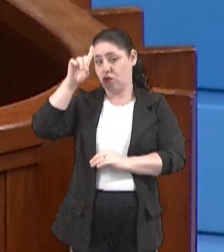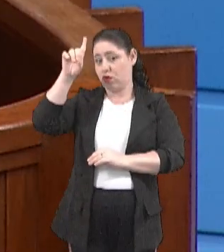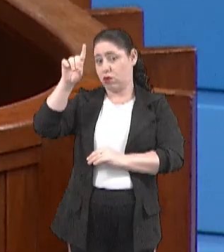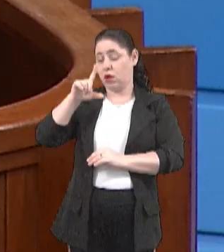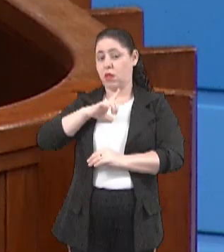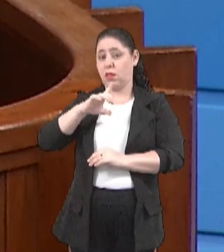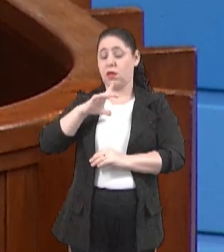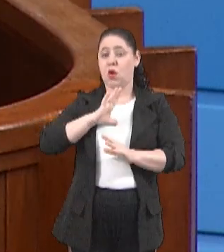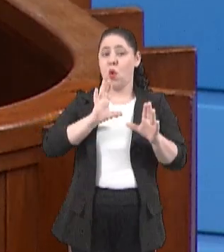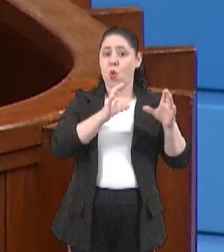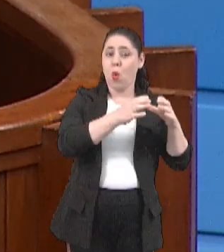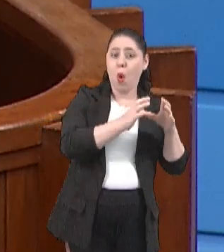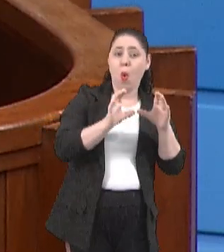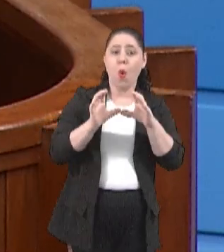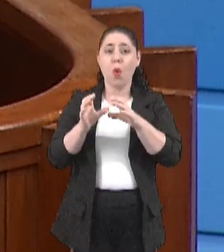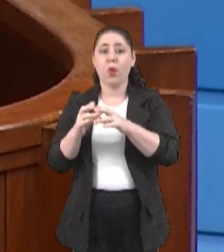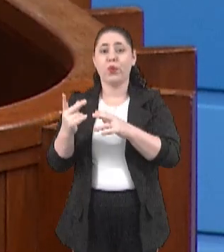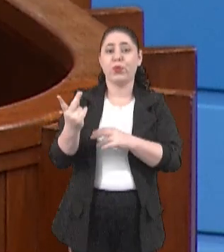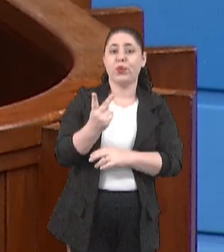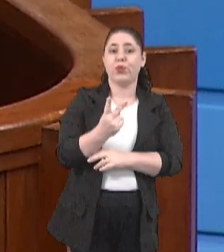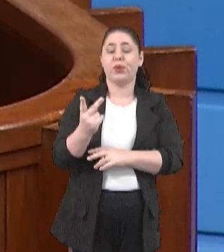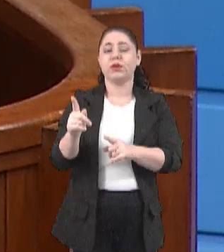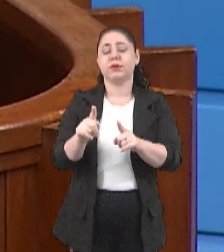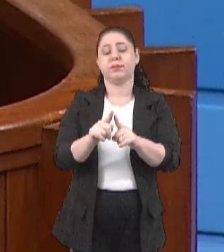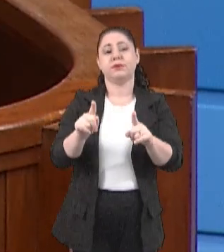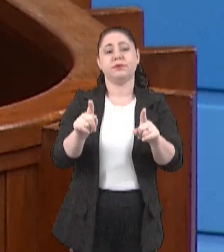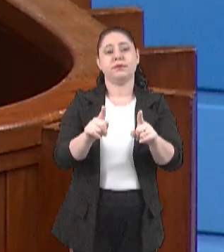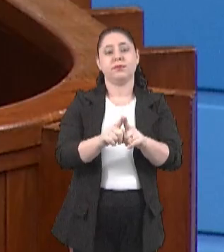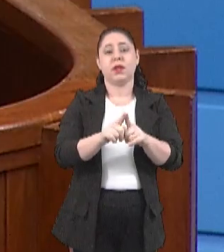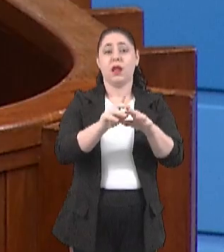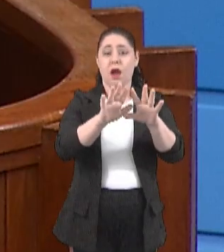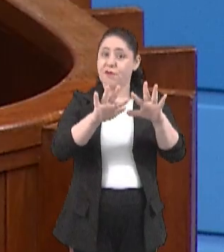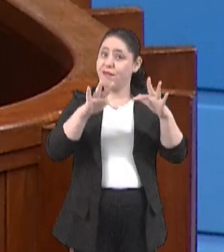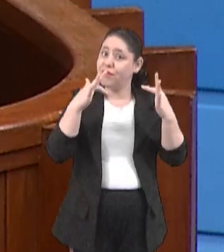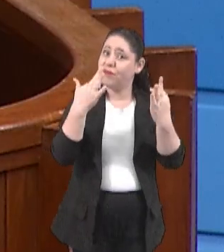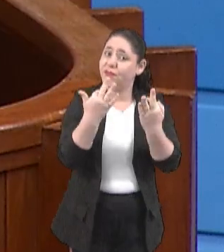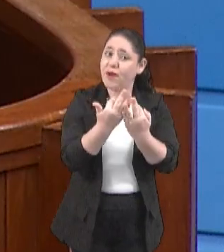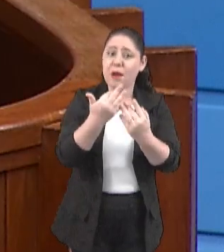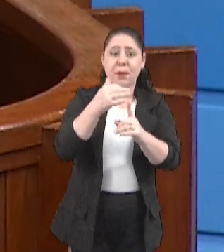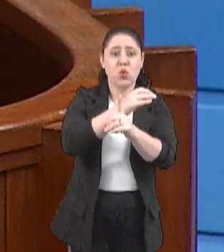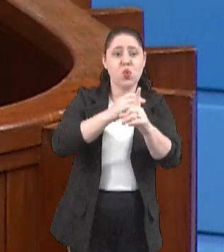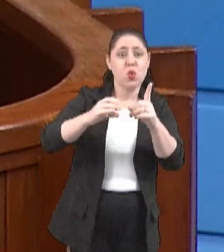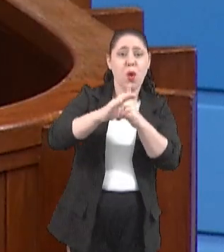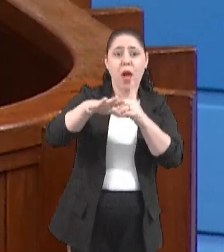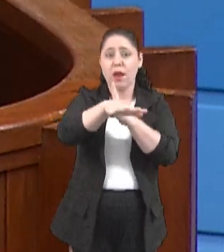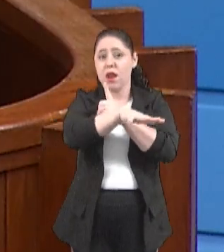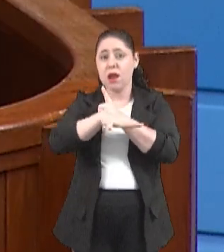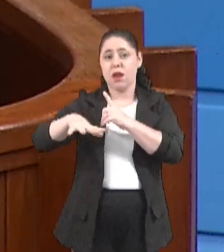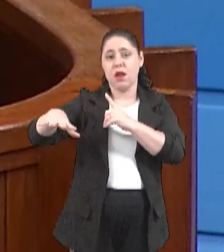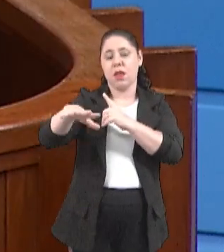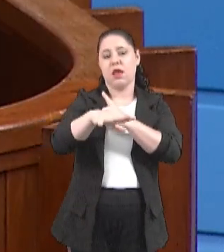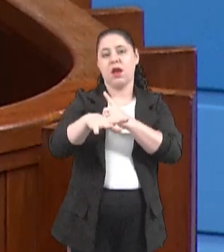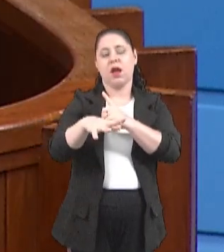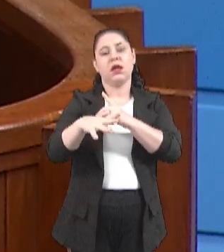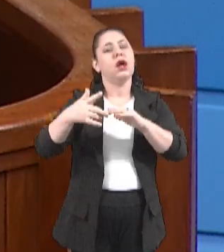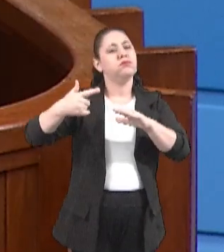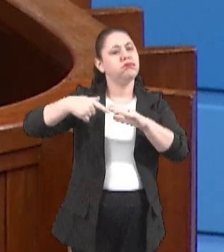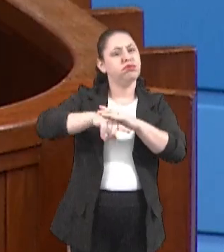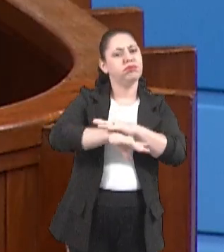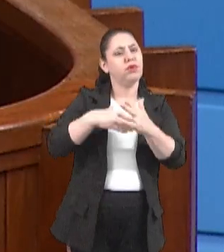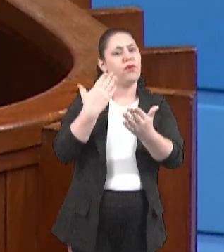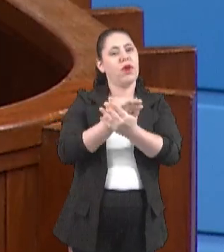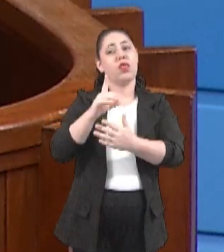das duas redes e também das famílias, e nós vamos aprofundar essa pauta